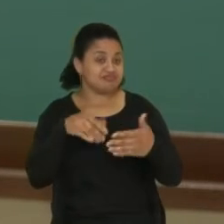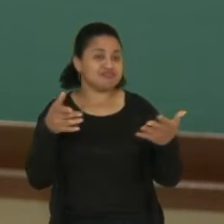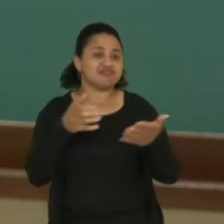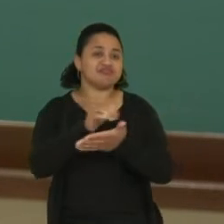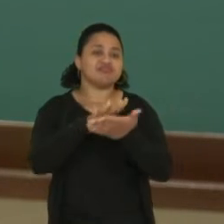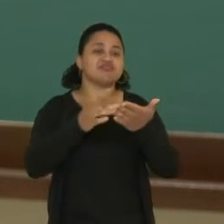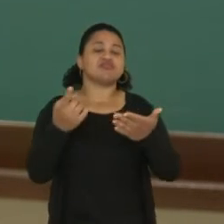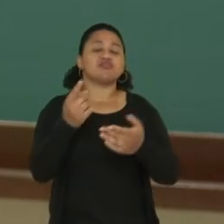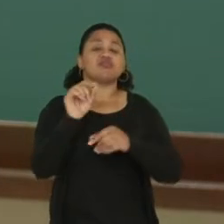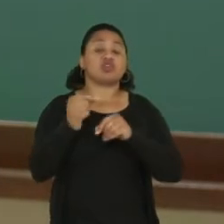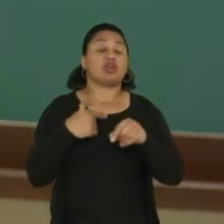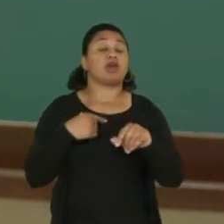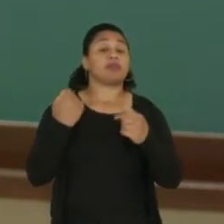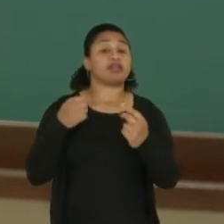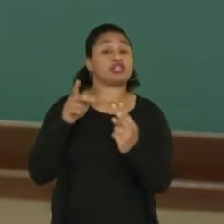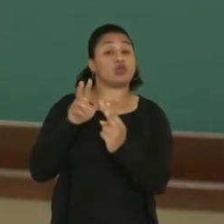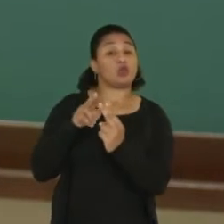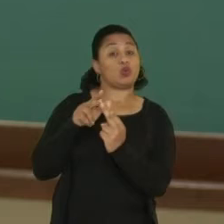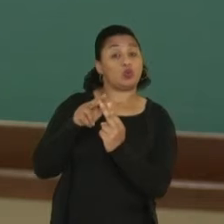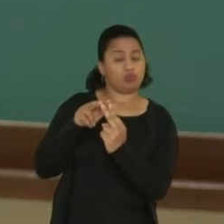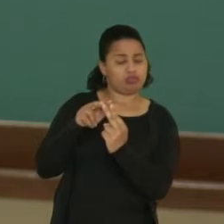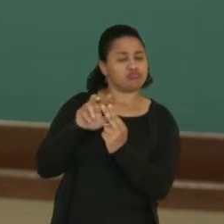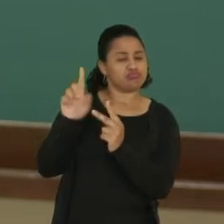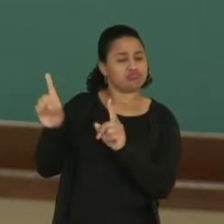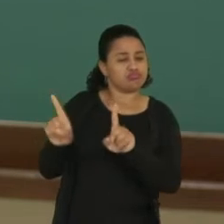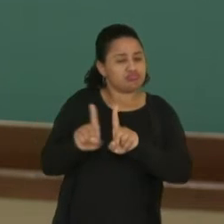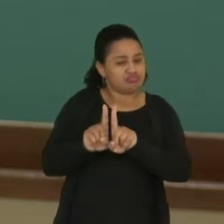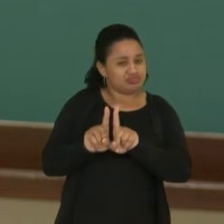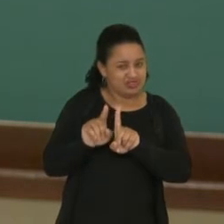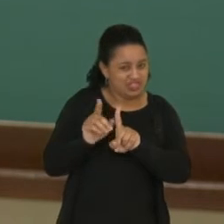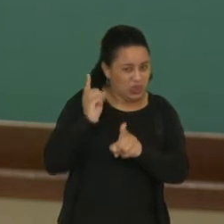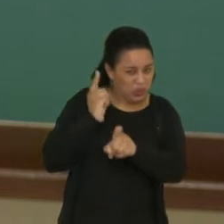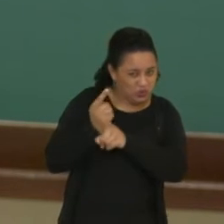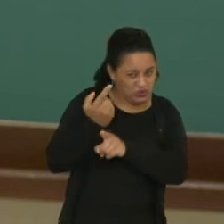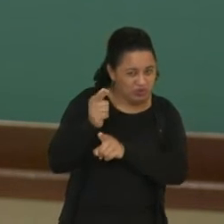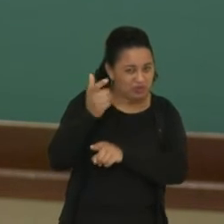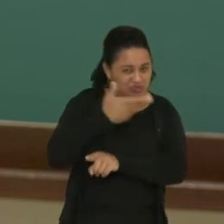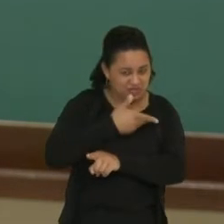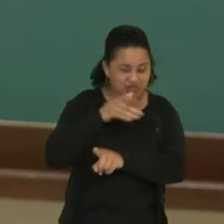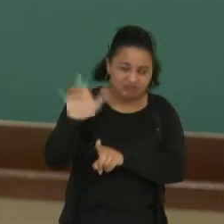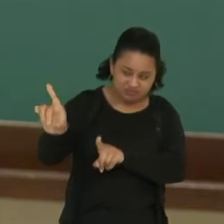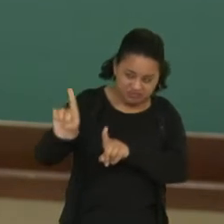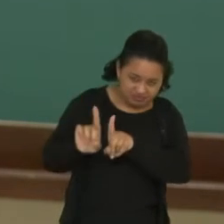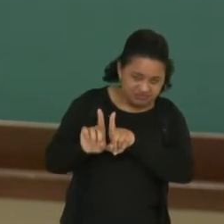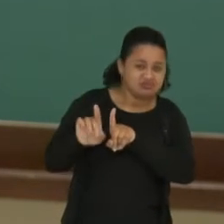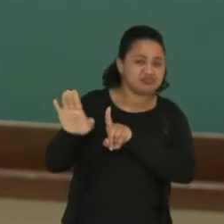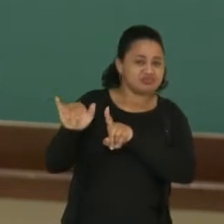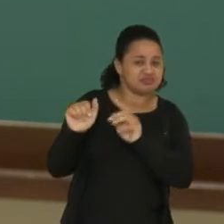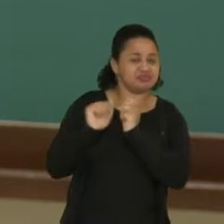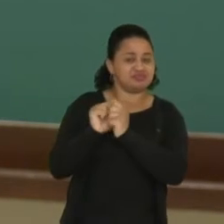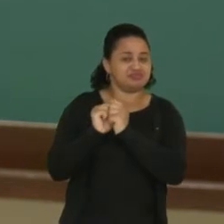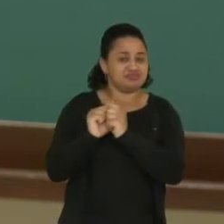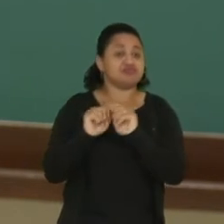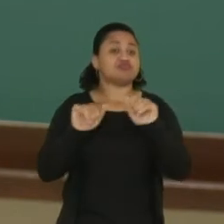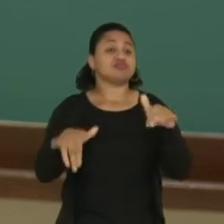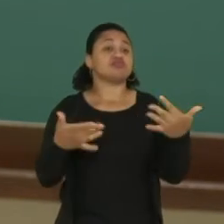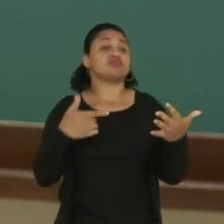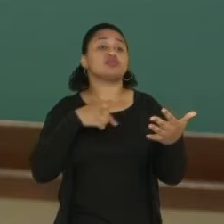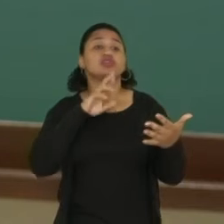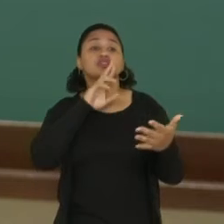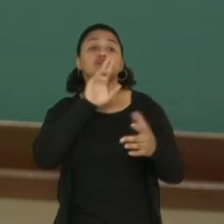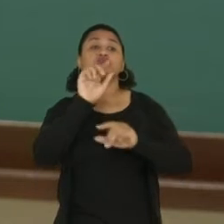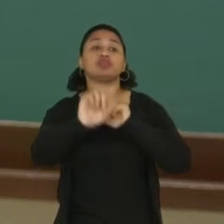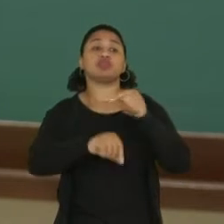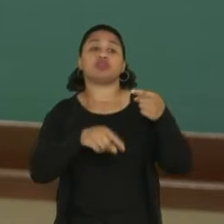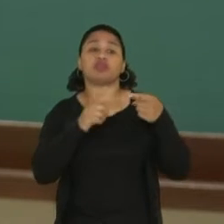que você forme uma dupla, ok? Achou alguém aí? Ótimo! Então, vamos responder as seguintes questões.